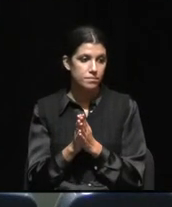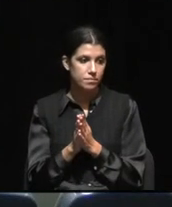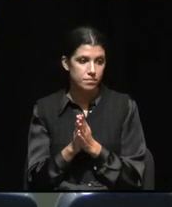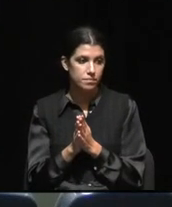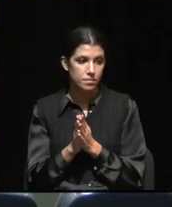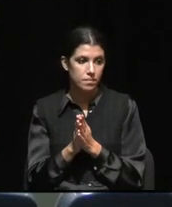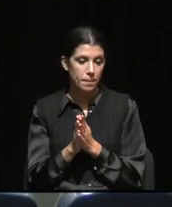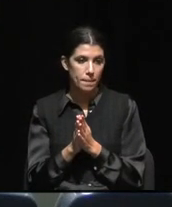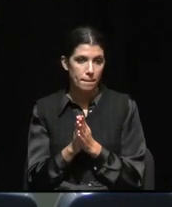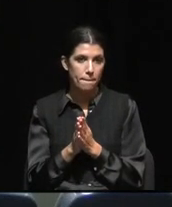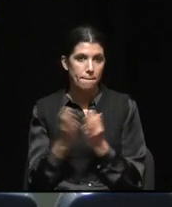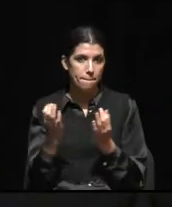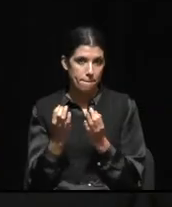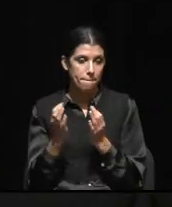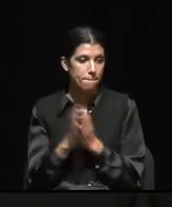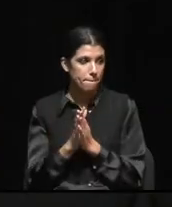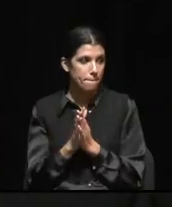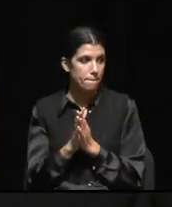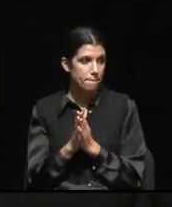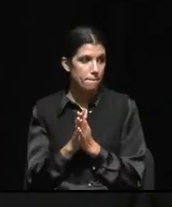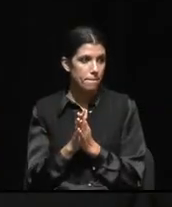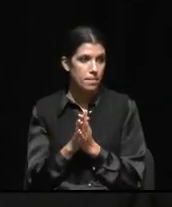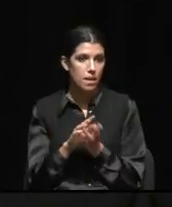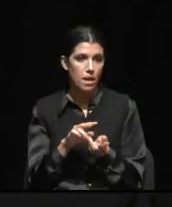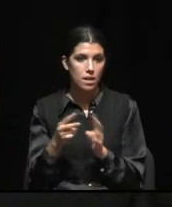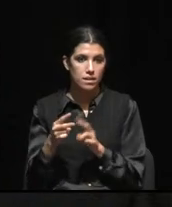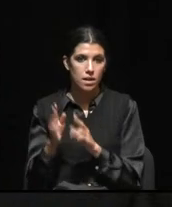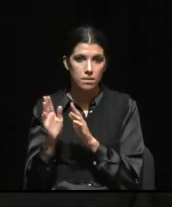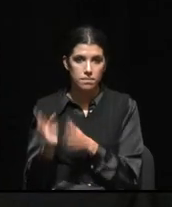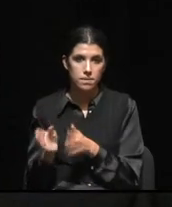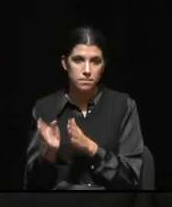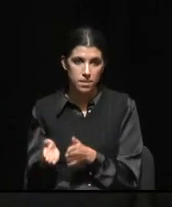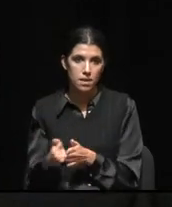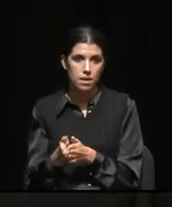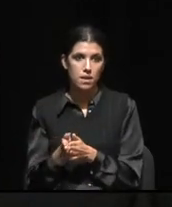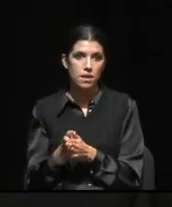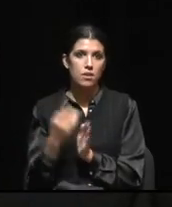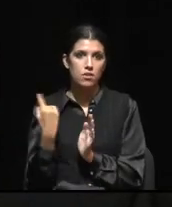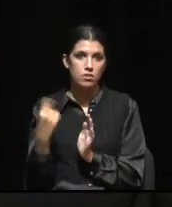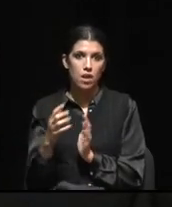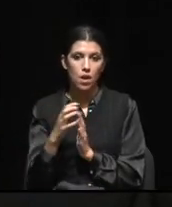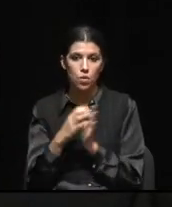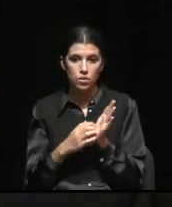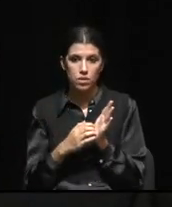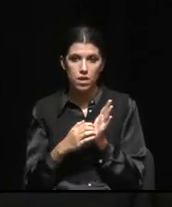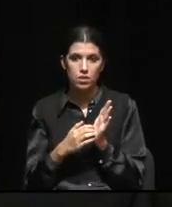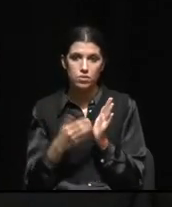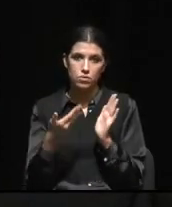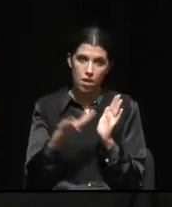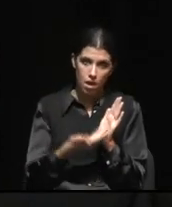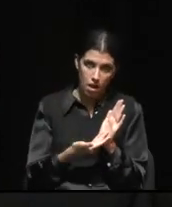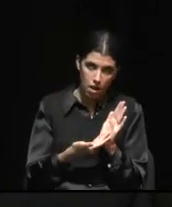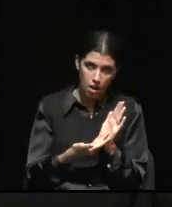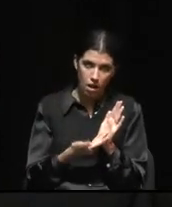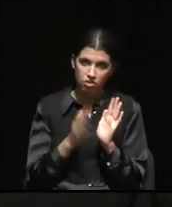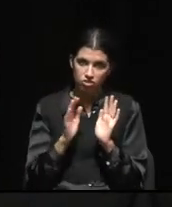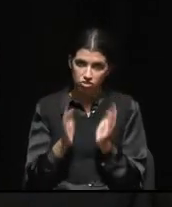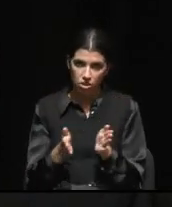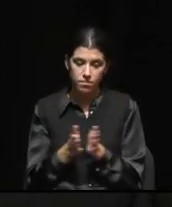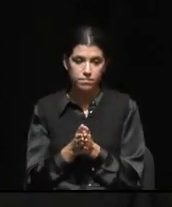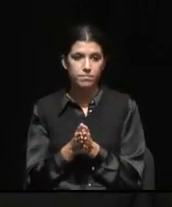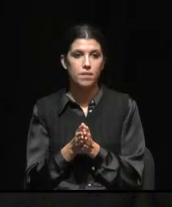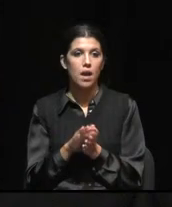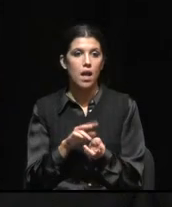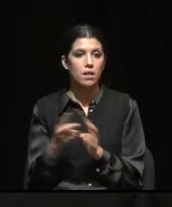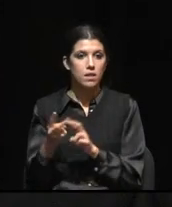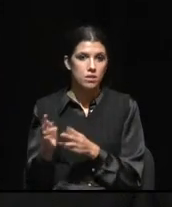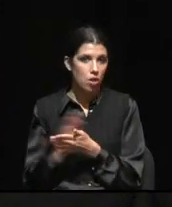existe sim portanto não precisa de alterar já existe é o texto que já existe não